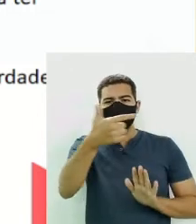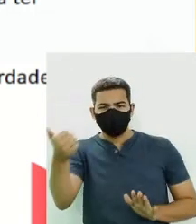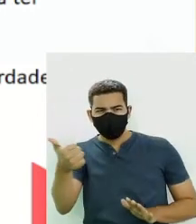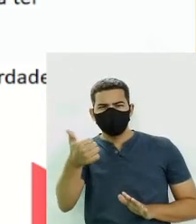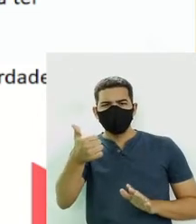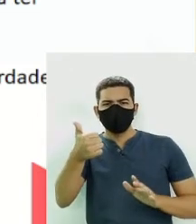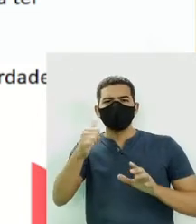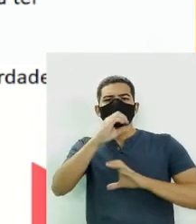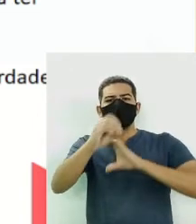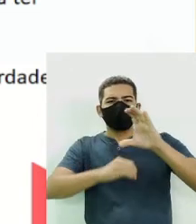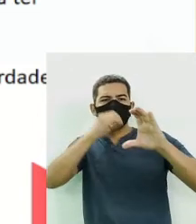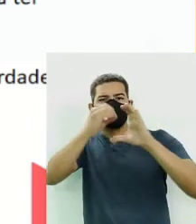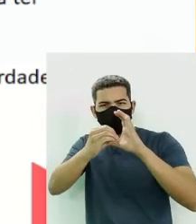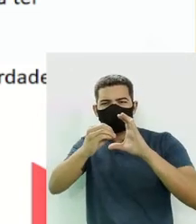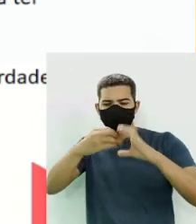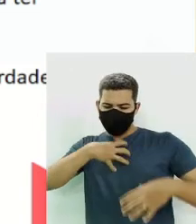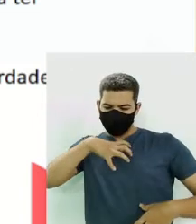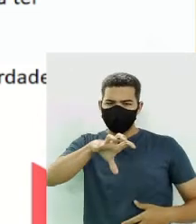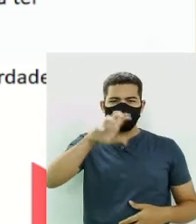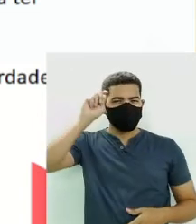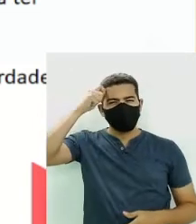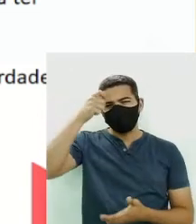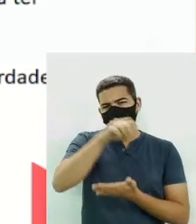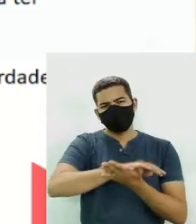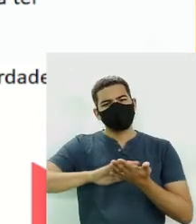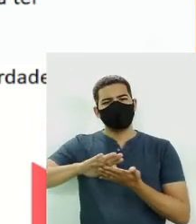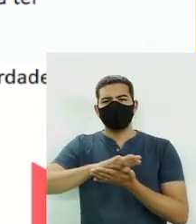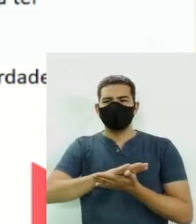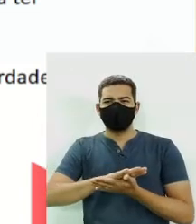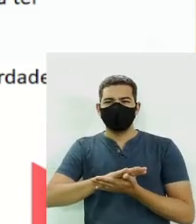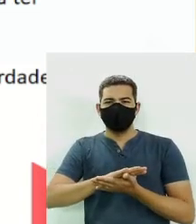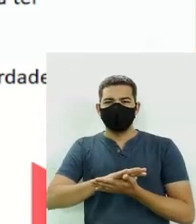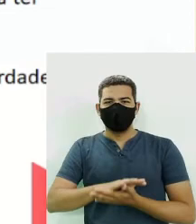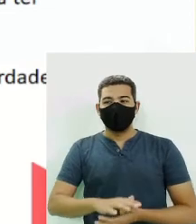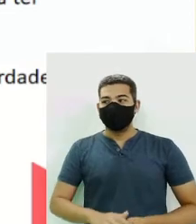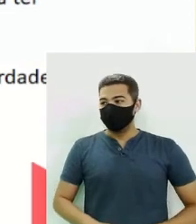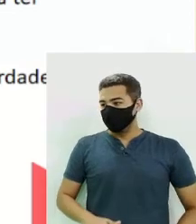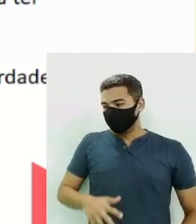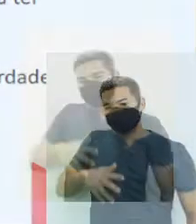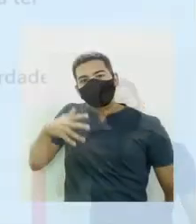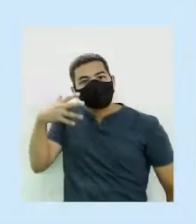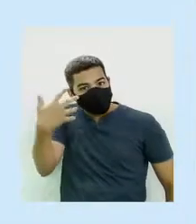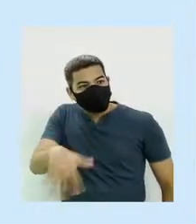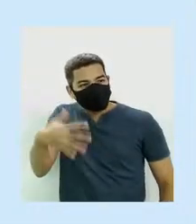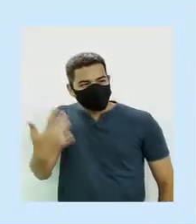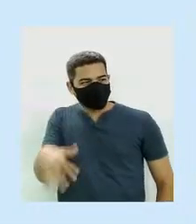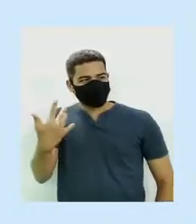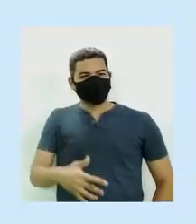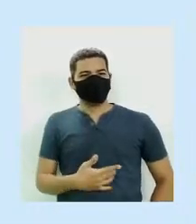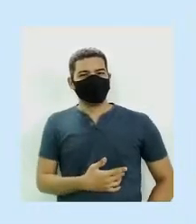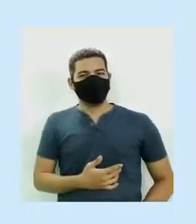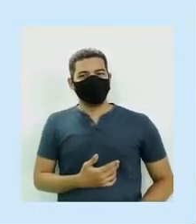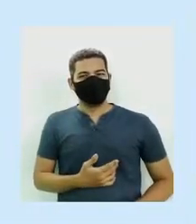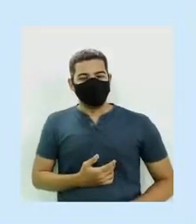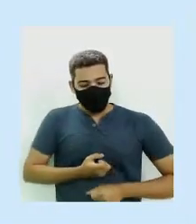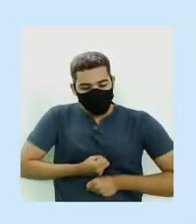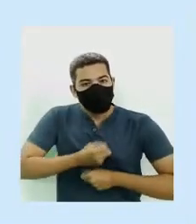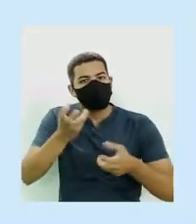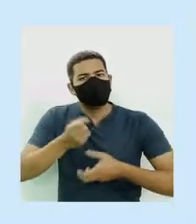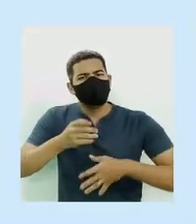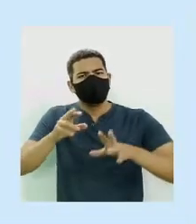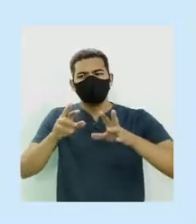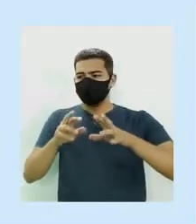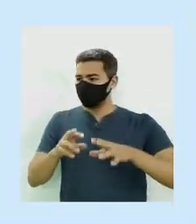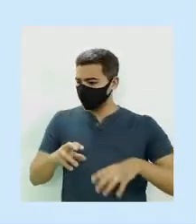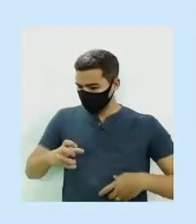a Globo fez uma Bahia sem pretos. Deu para entender um pouco como essa criação de